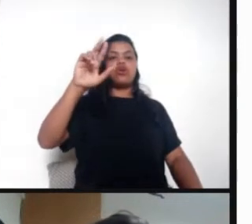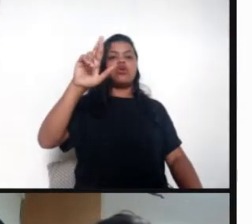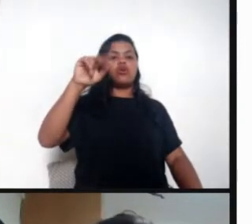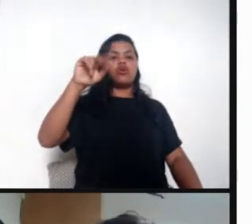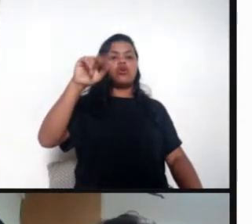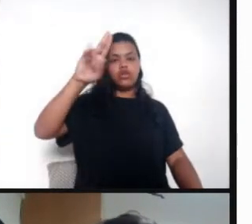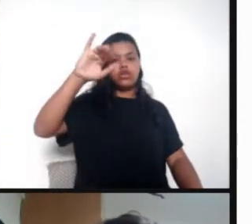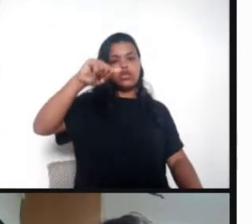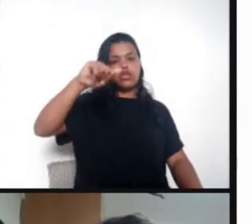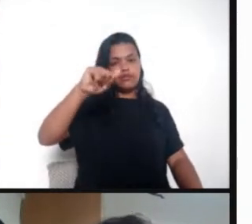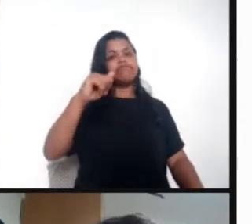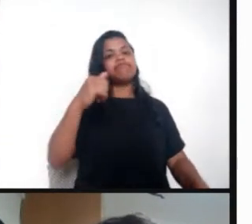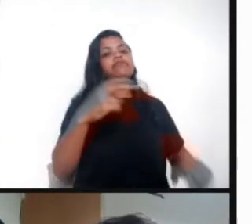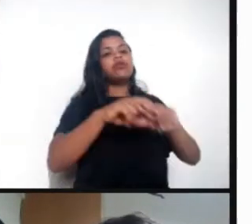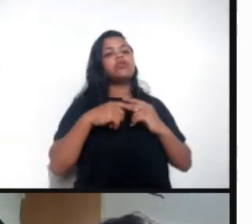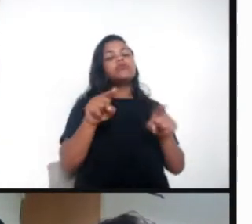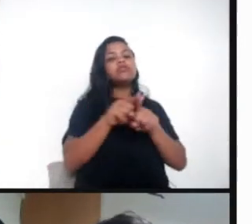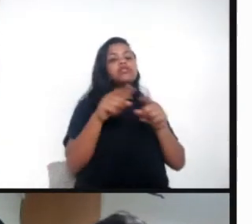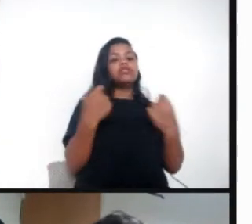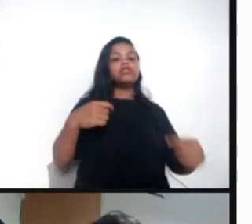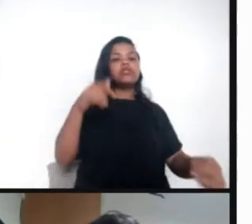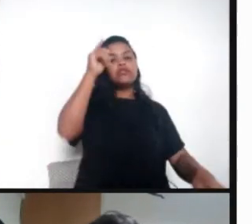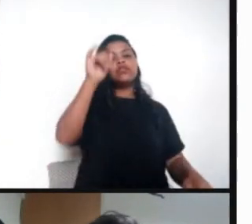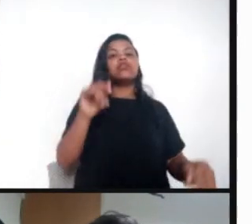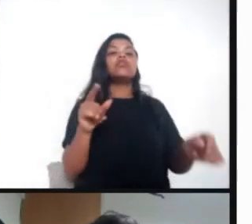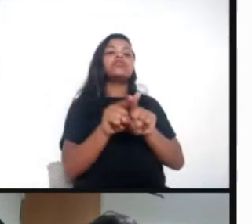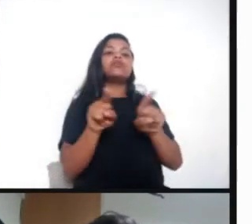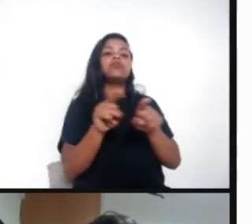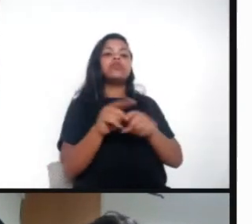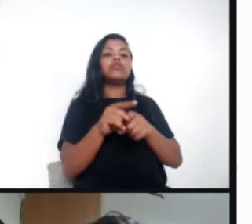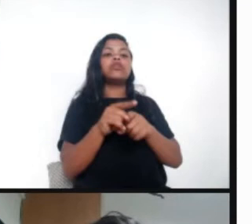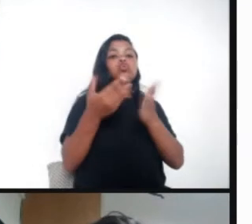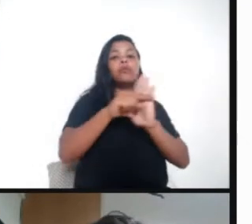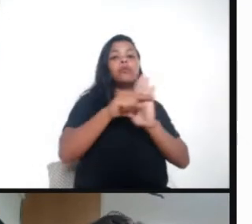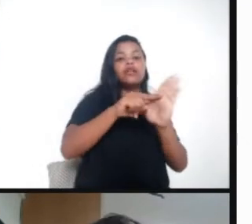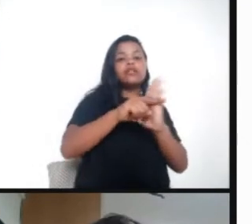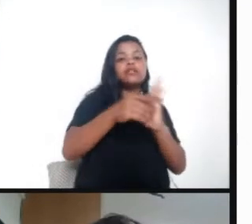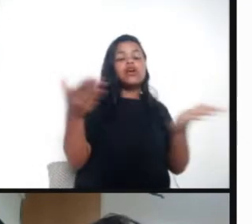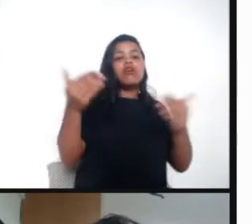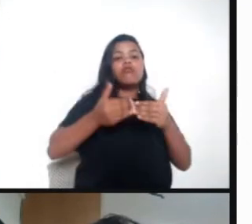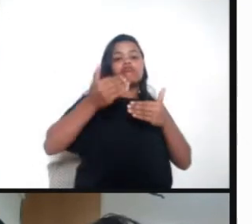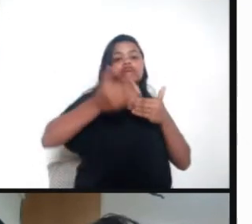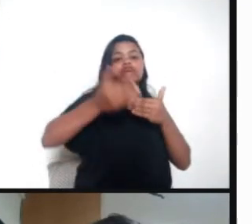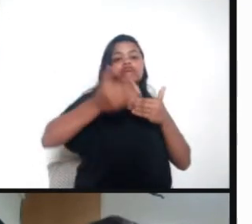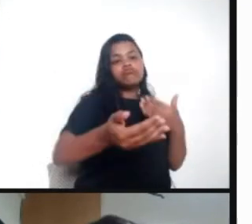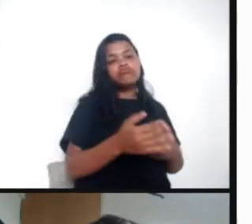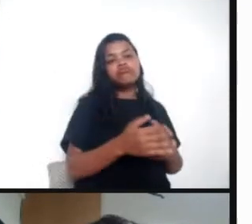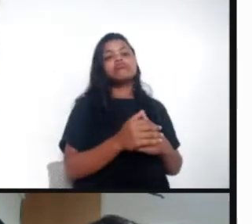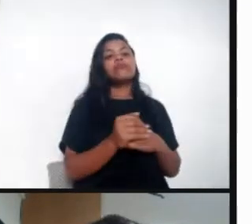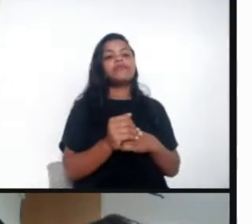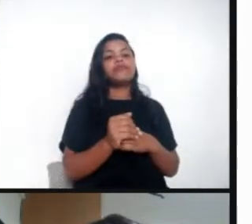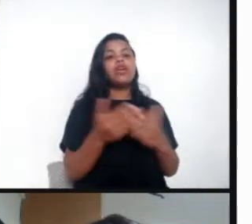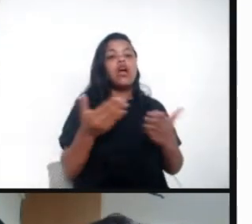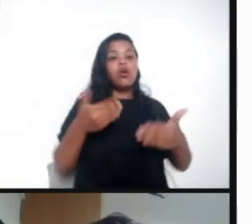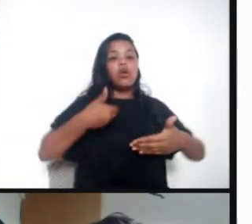239 estudos até o presente momento estão em andamento, de acordo com o Clinical Trials, para o tratamento